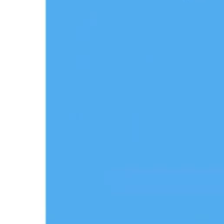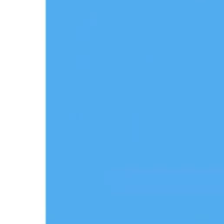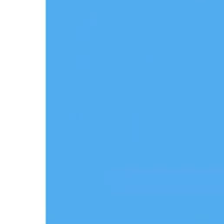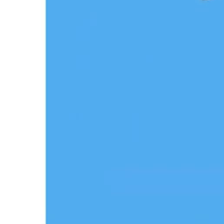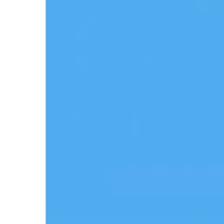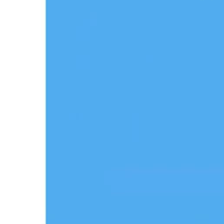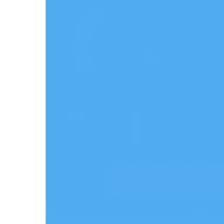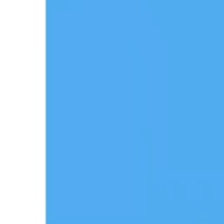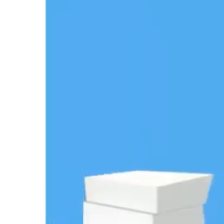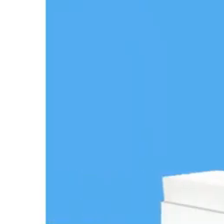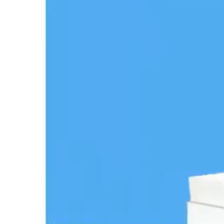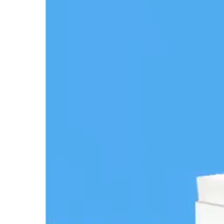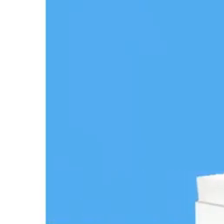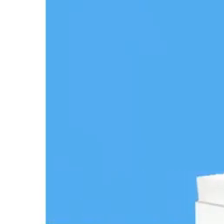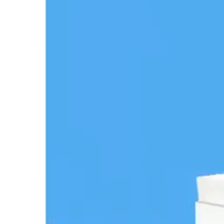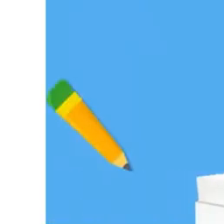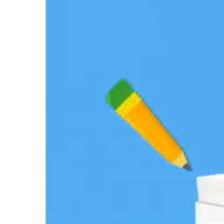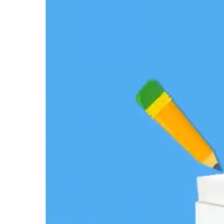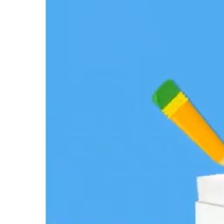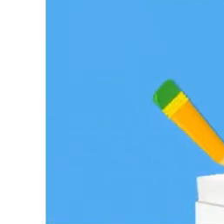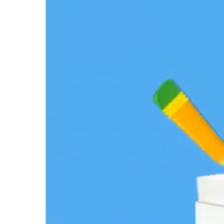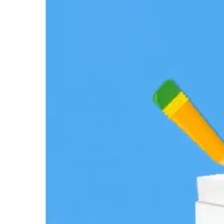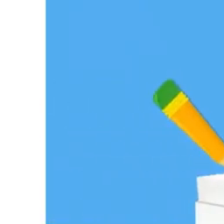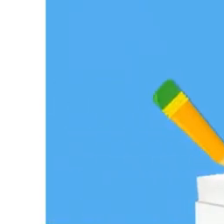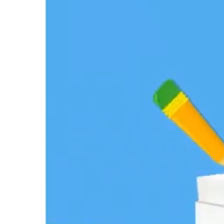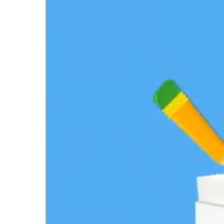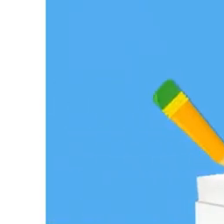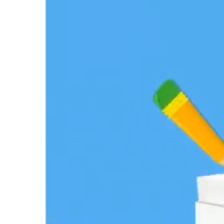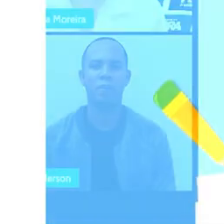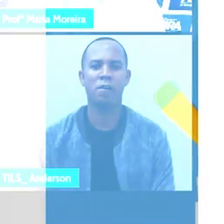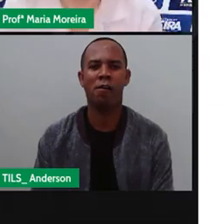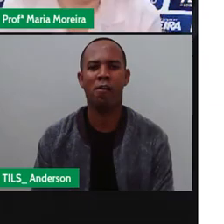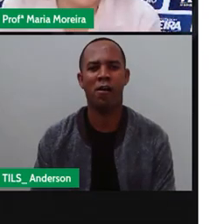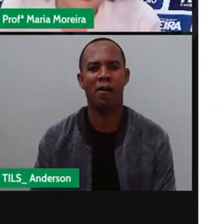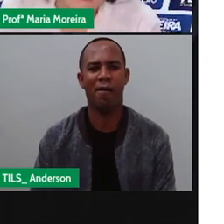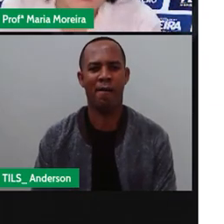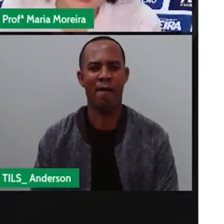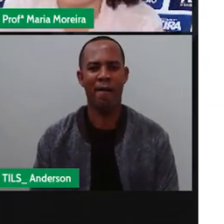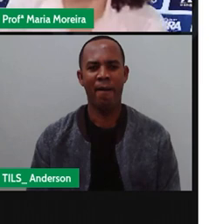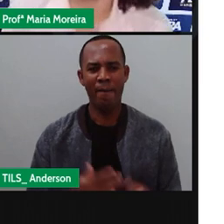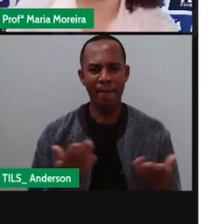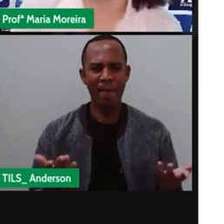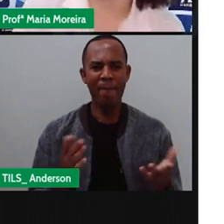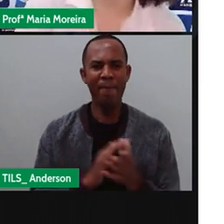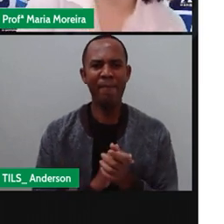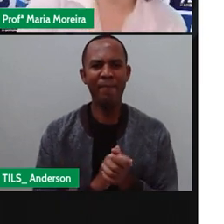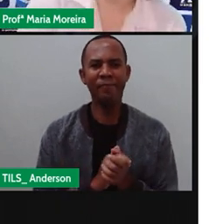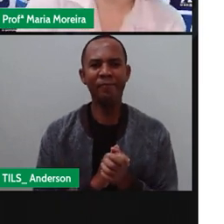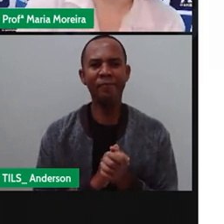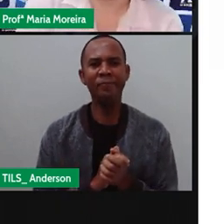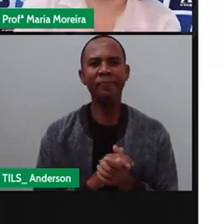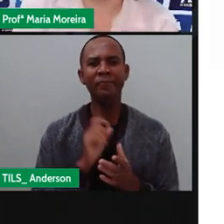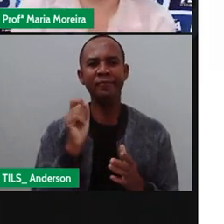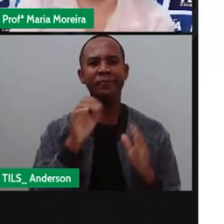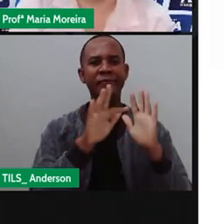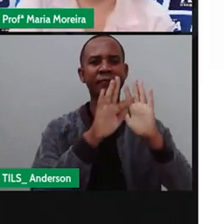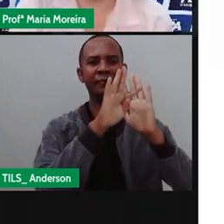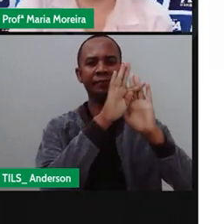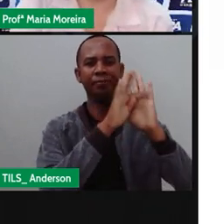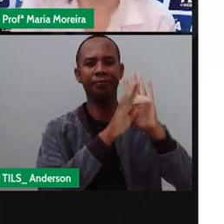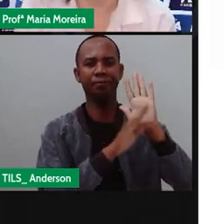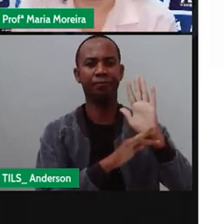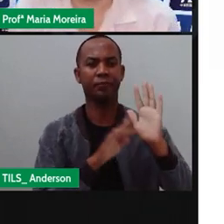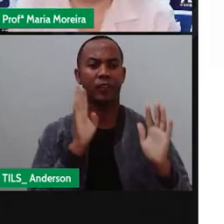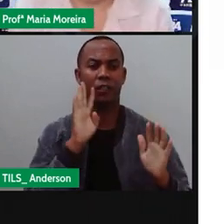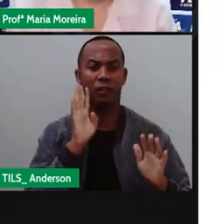E aí, crianças, vamos produzir um texto bem legal? E aí, que tal produzir um texto bem bacana e